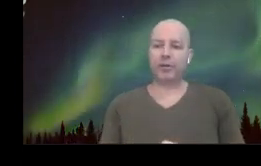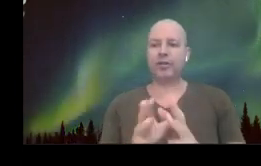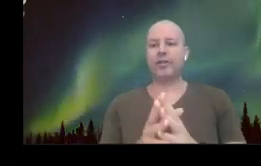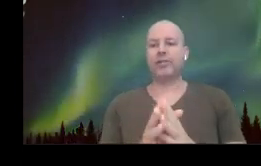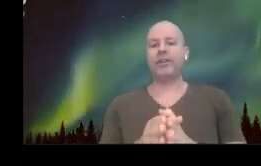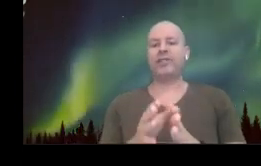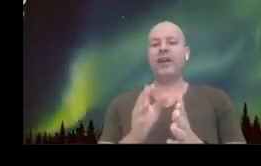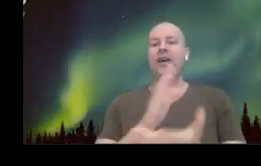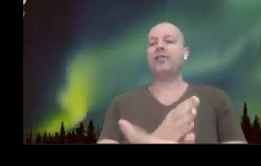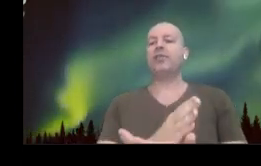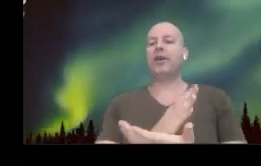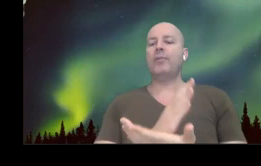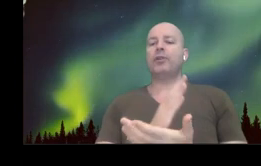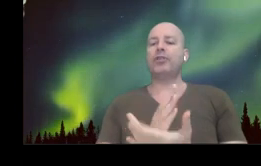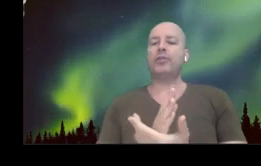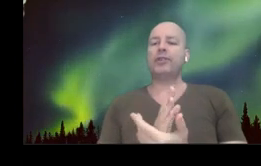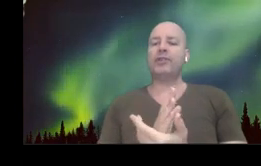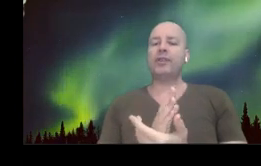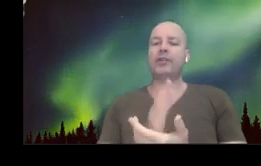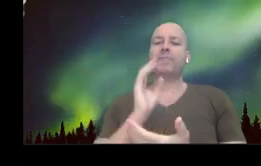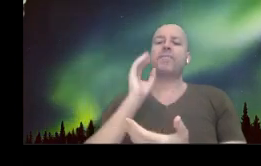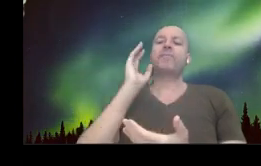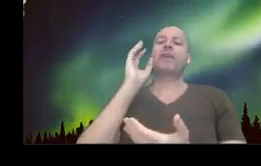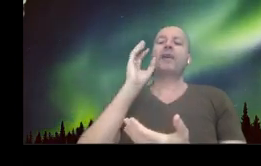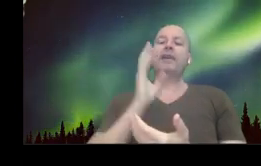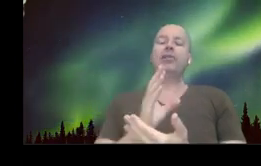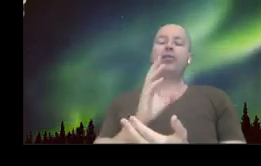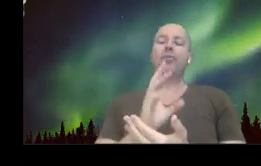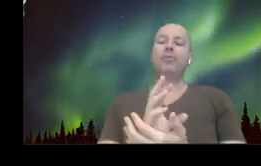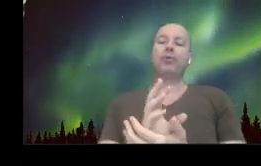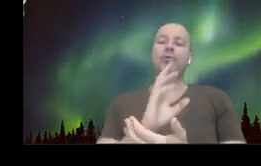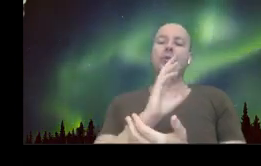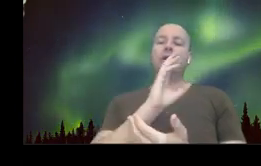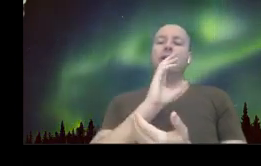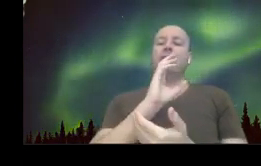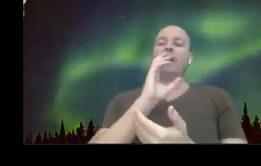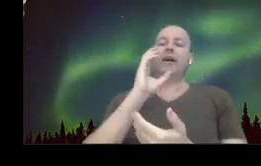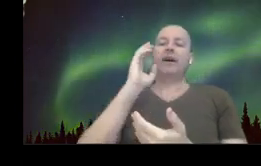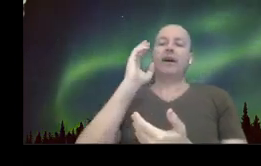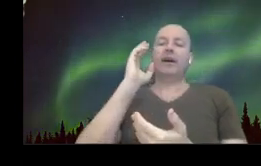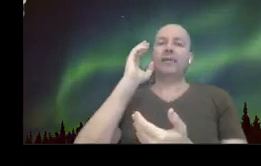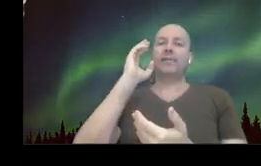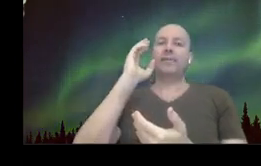áreas protegidas, mas isso é importante que vocês entendam. E isso é um ponto